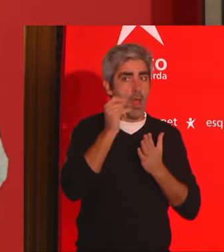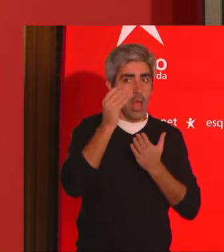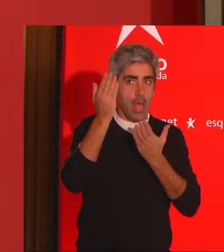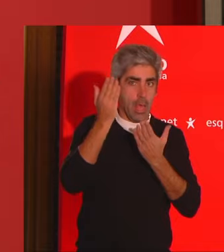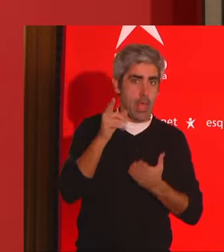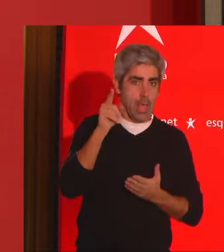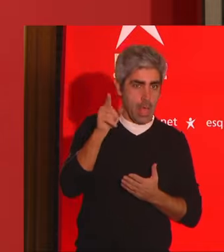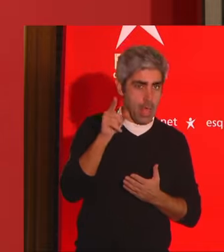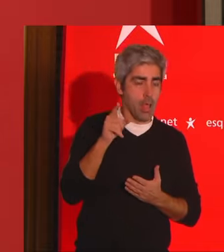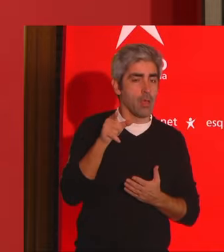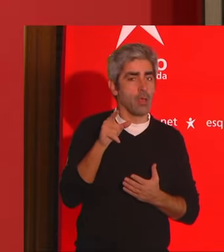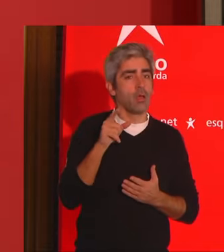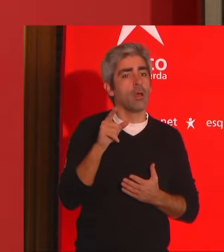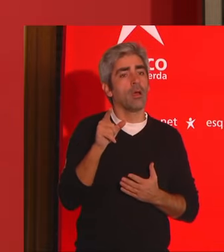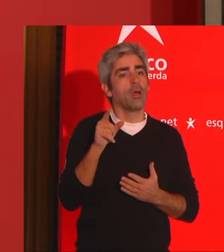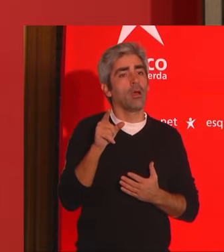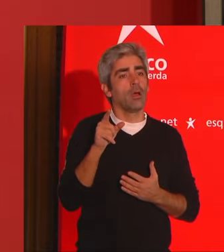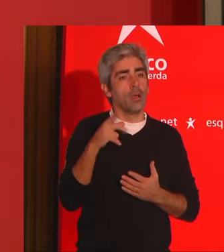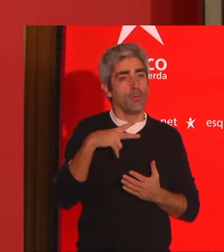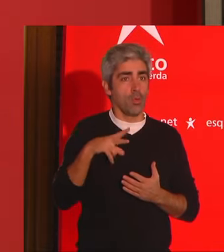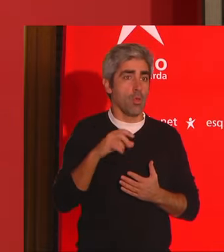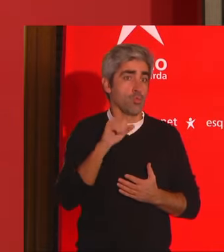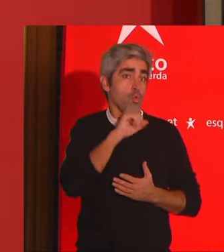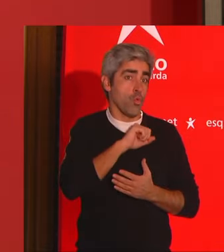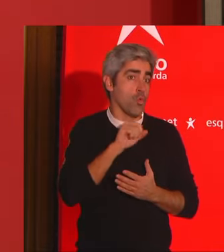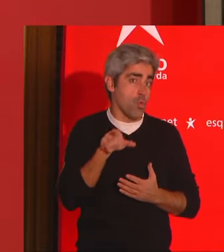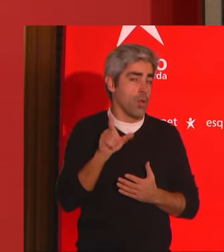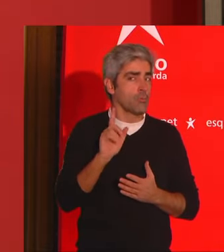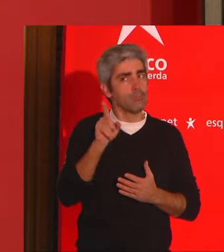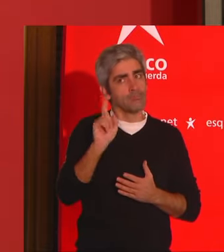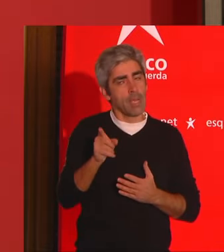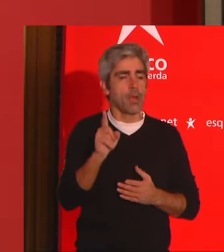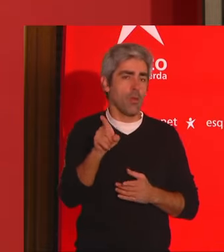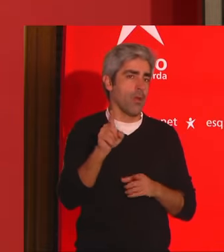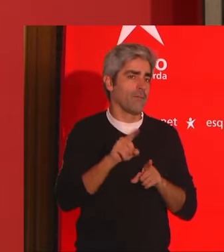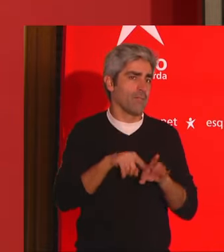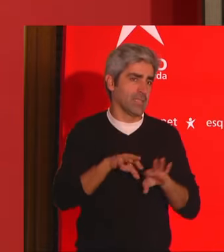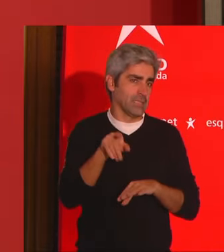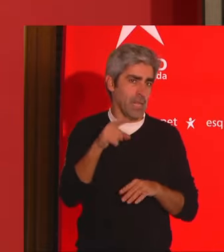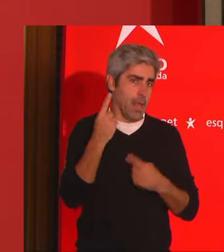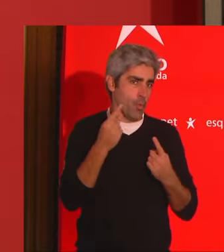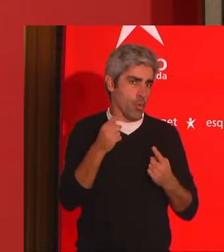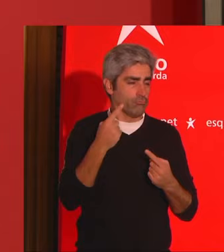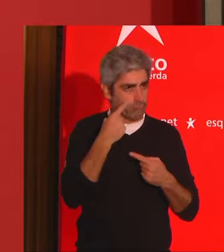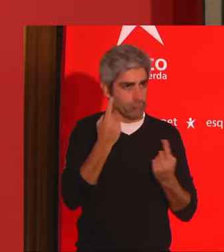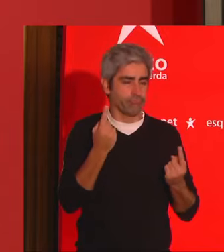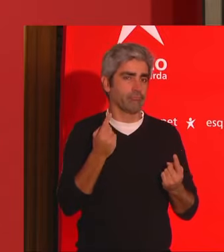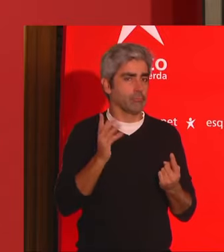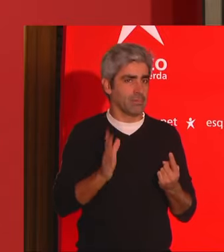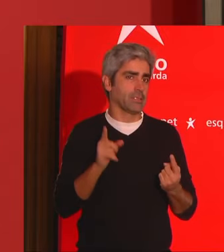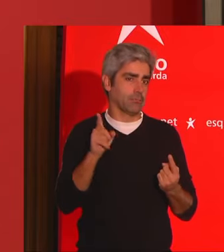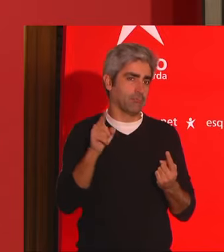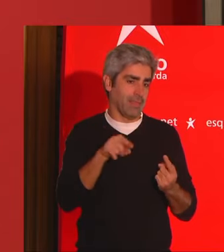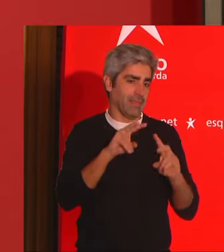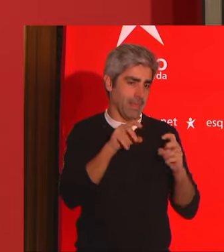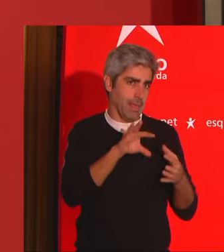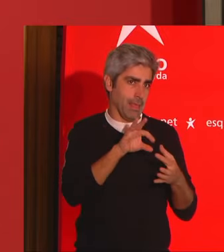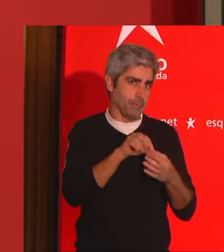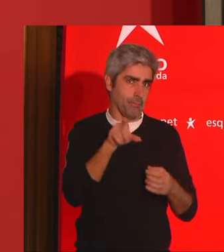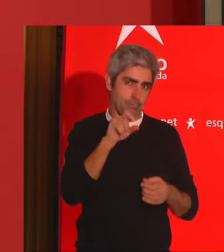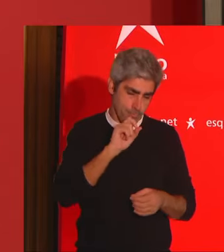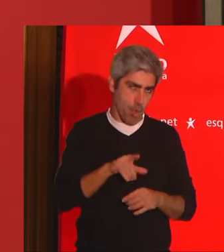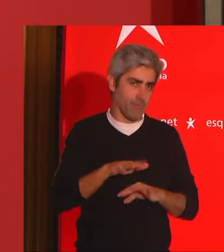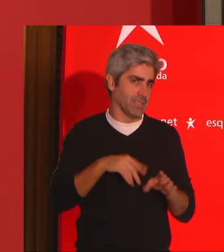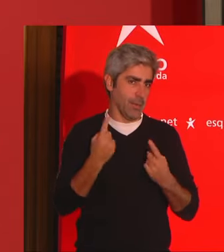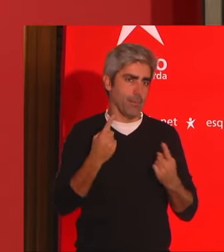das Nações Unidas que acontece ser português, é a altura dele, justamente nesta matéria, fazer a diferença. Pode fazer